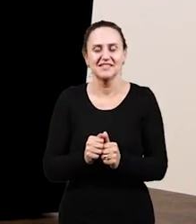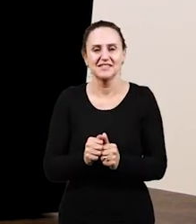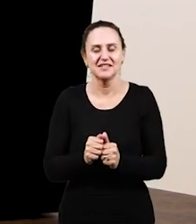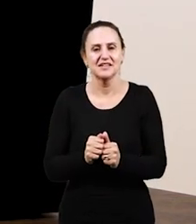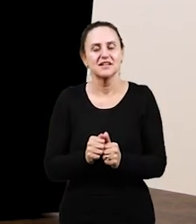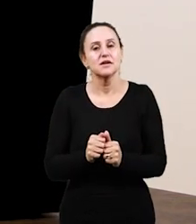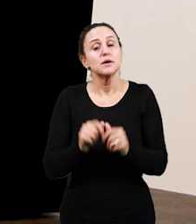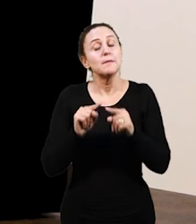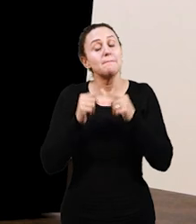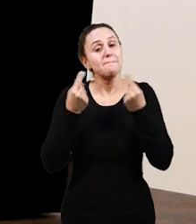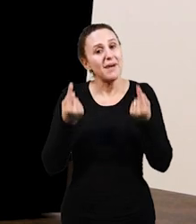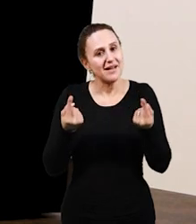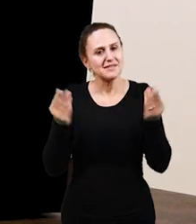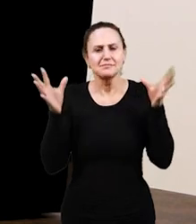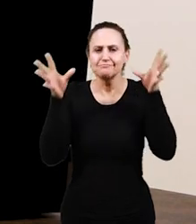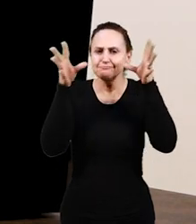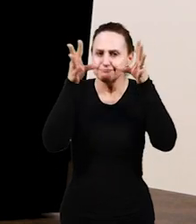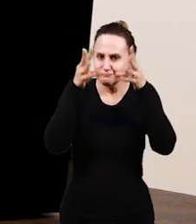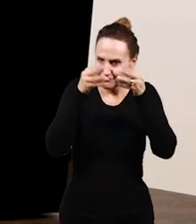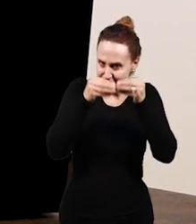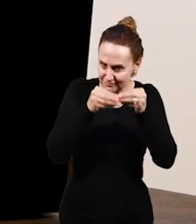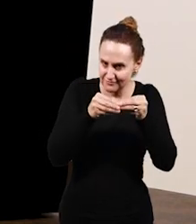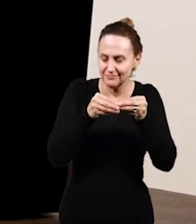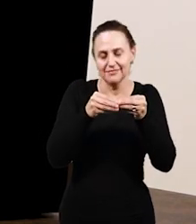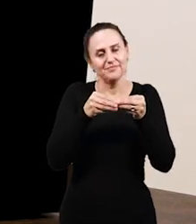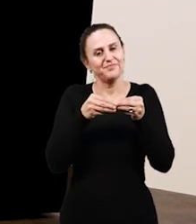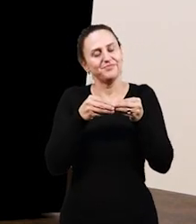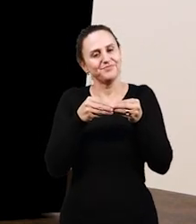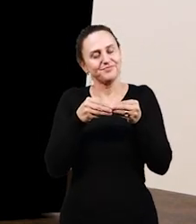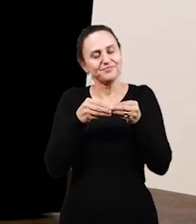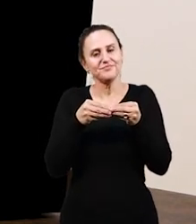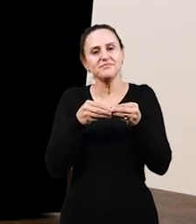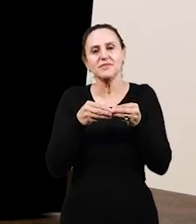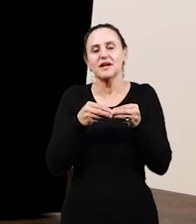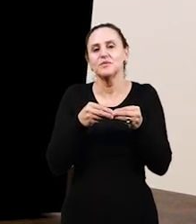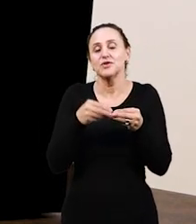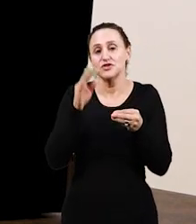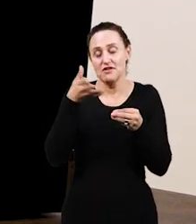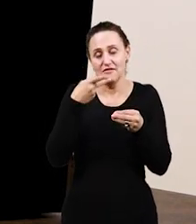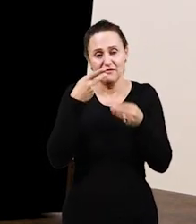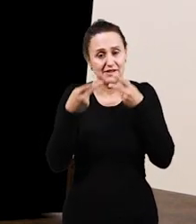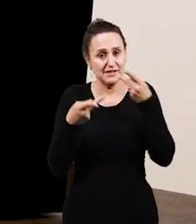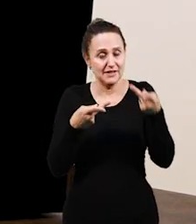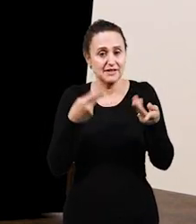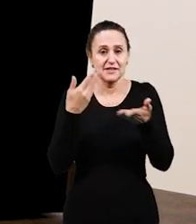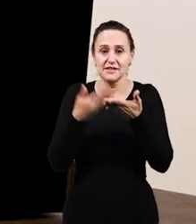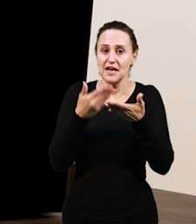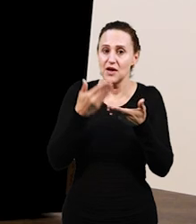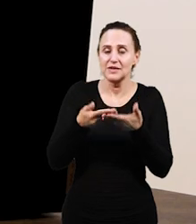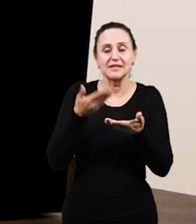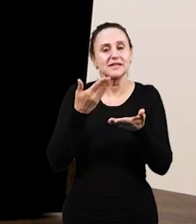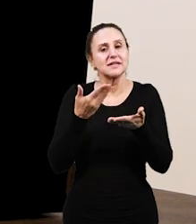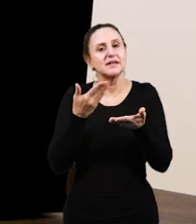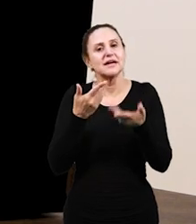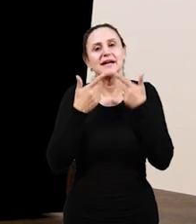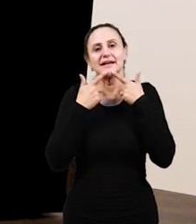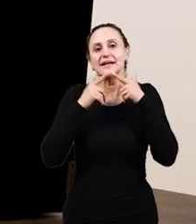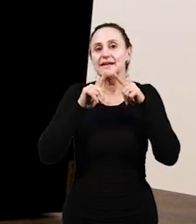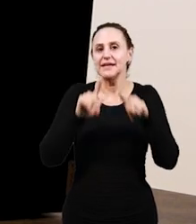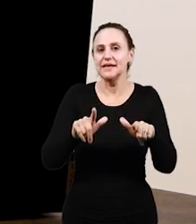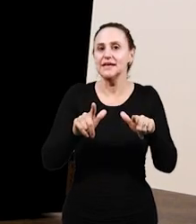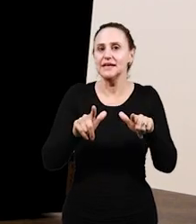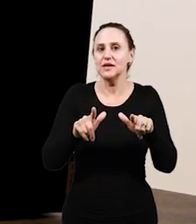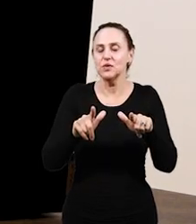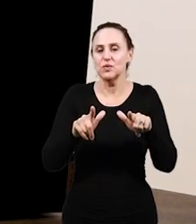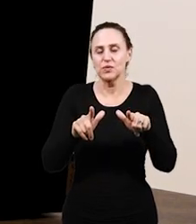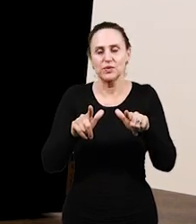mas interno é mais então como eu disse né com meu filho afirmando nessas duas aulas quando a gente estudar a língua por